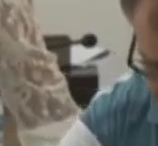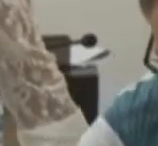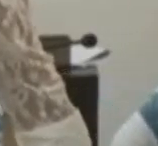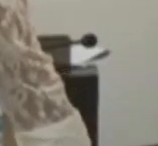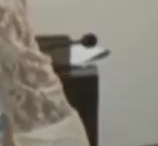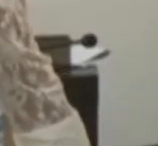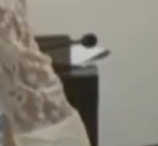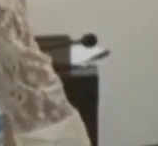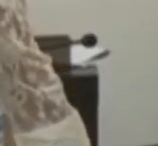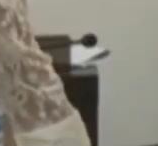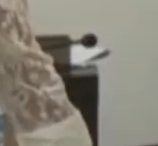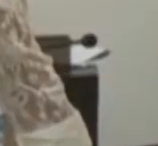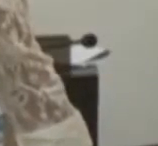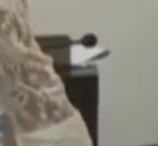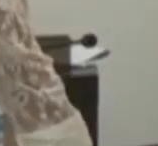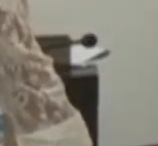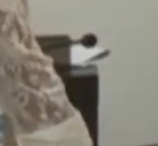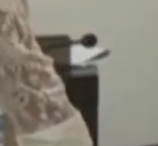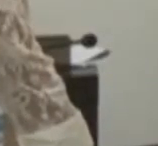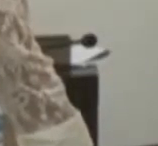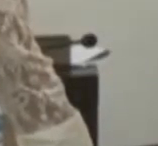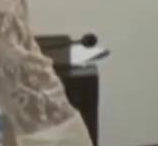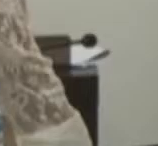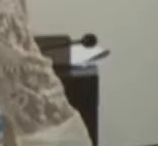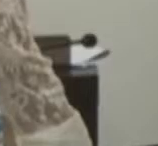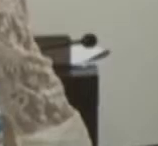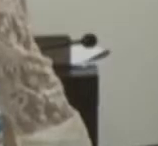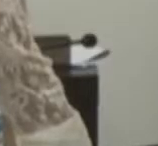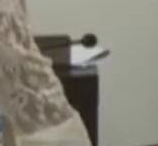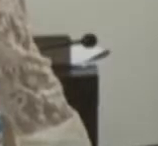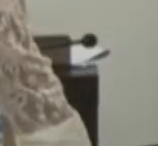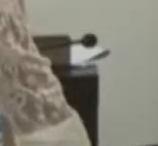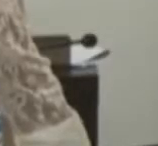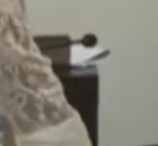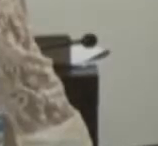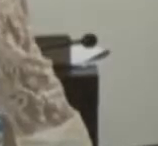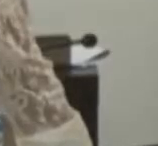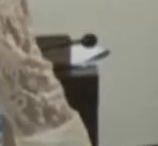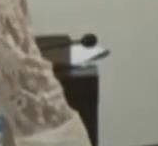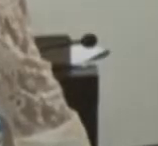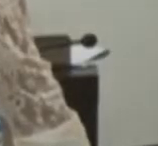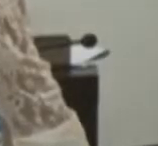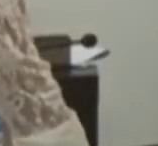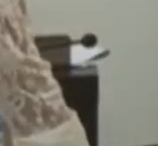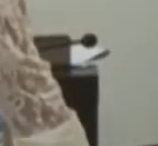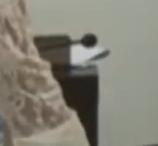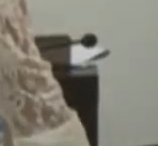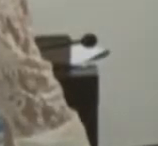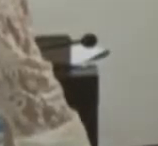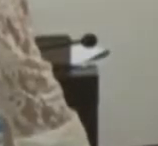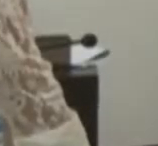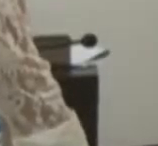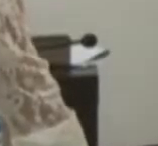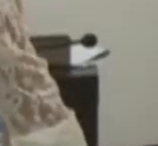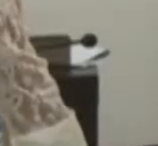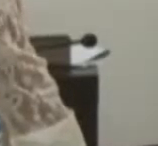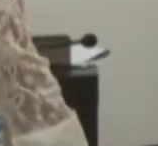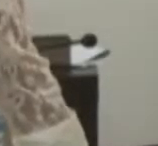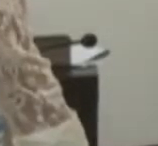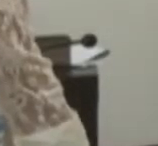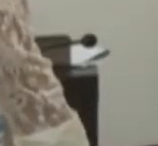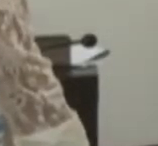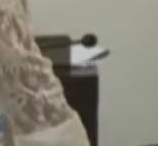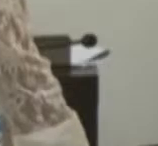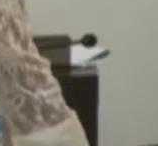roteiro diferenciado no Roda São Paulo, que estaremos recebendo do Governo do Estado e que foi uma luta